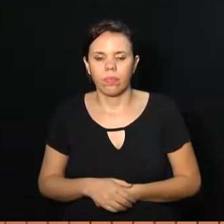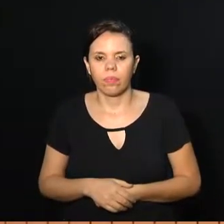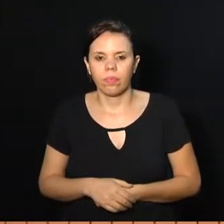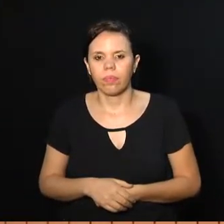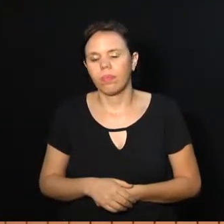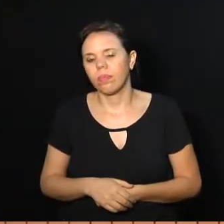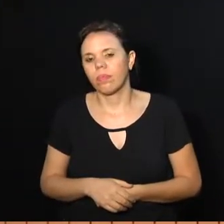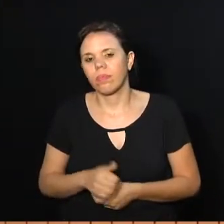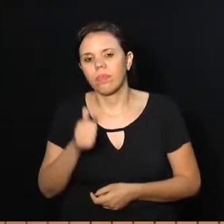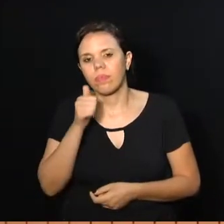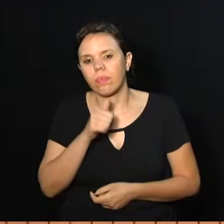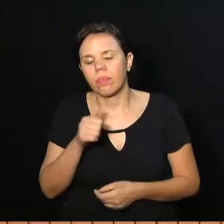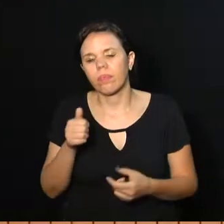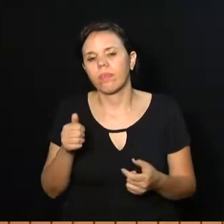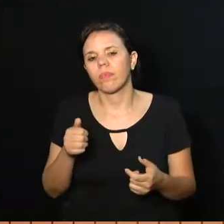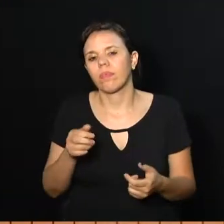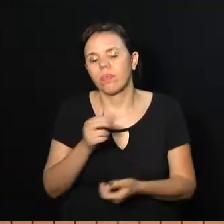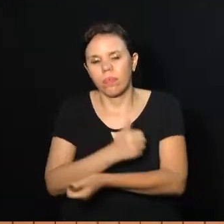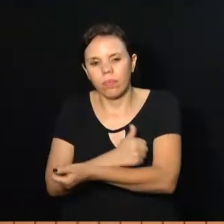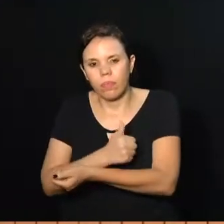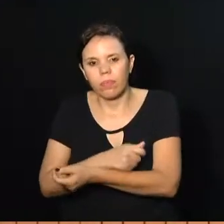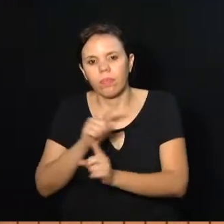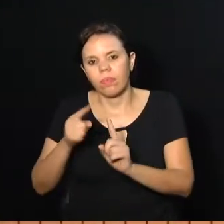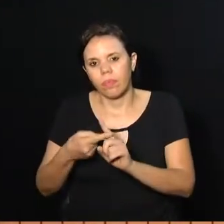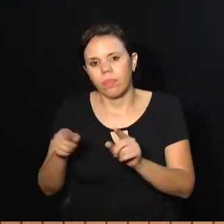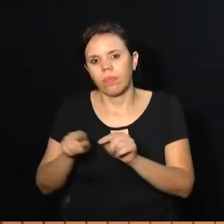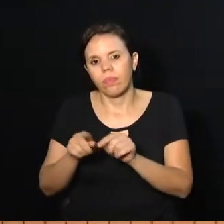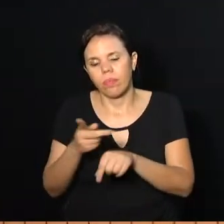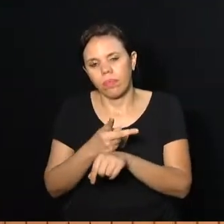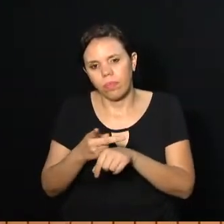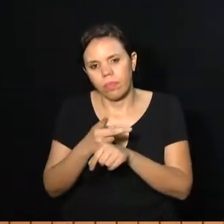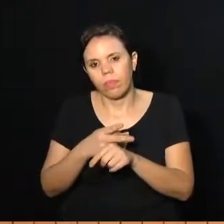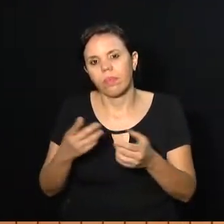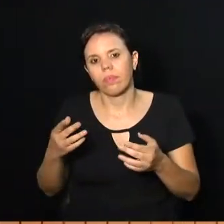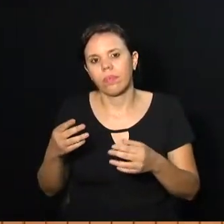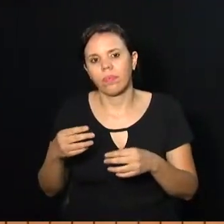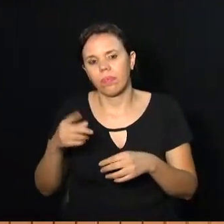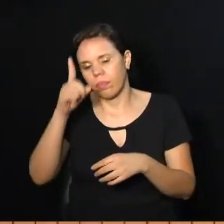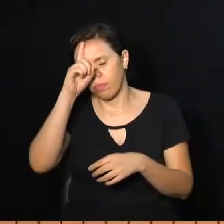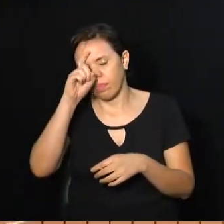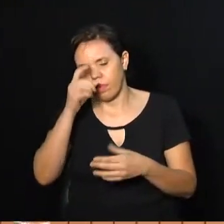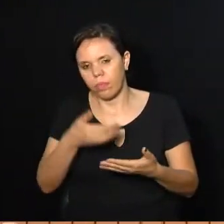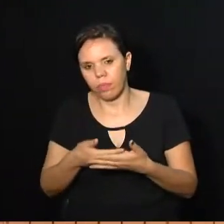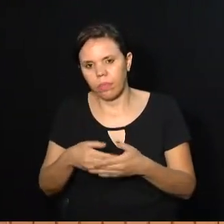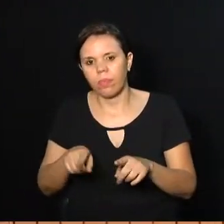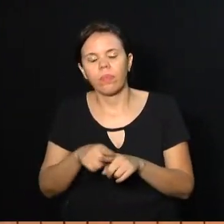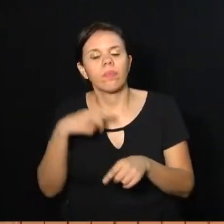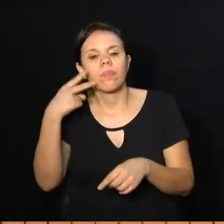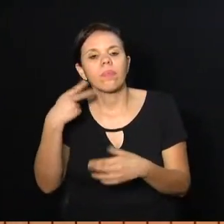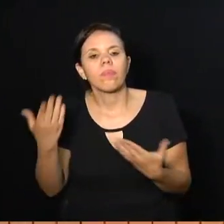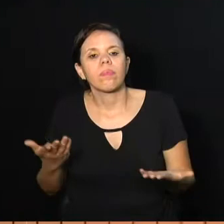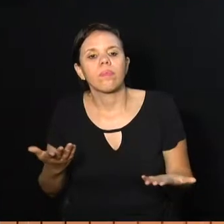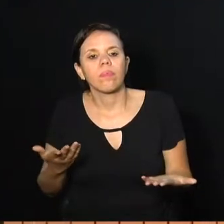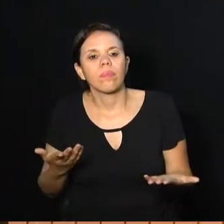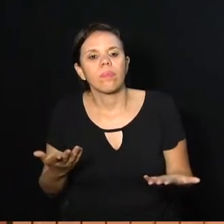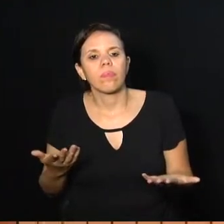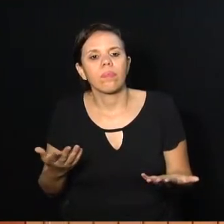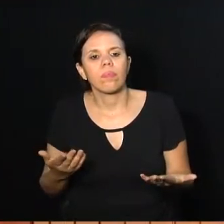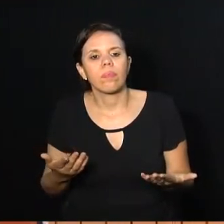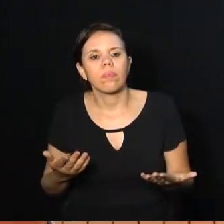drogadictas, as mulheres que usam dependência química, estão grávidas e procuram a maternidade. Vereador, qual a apuração dessa reunião de